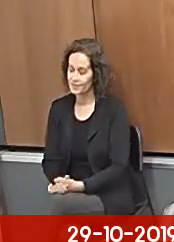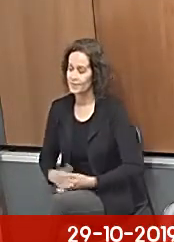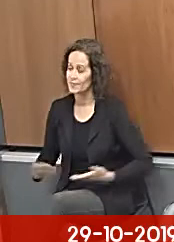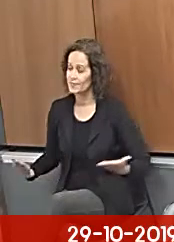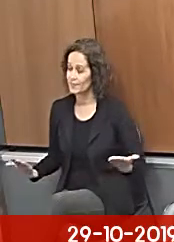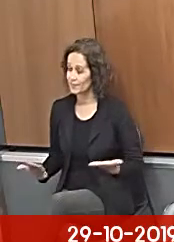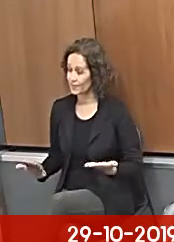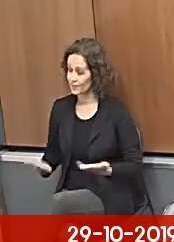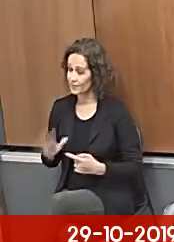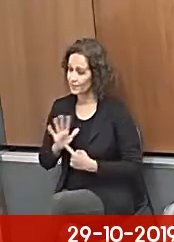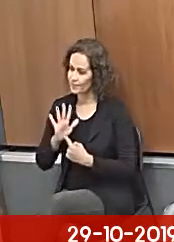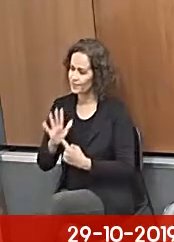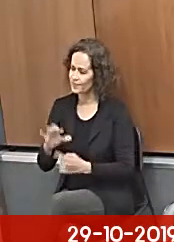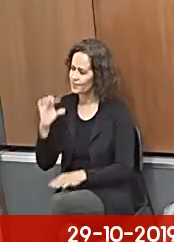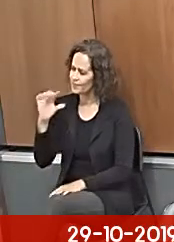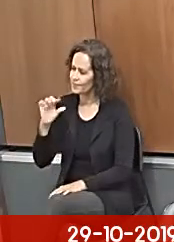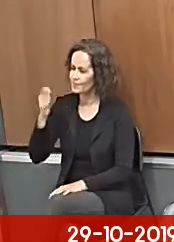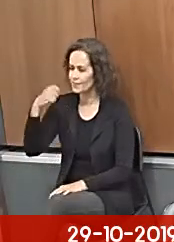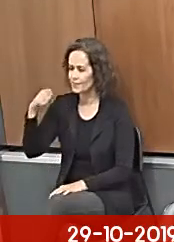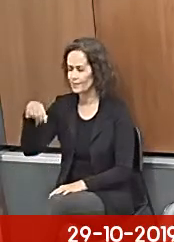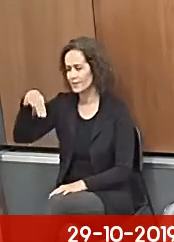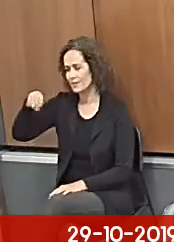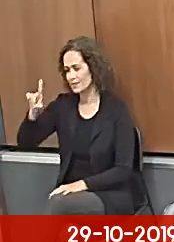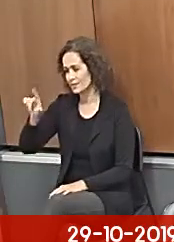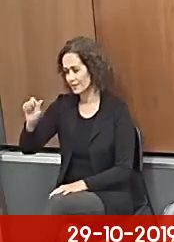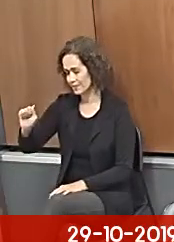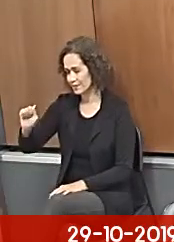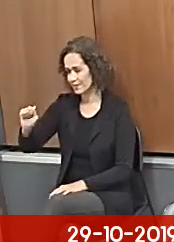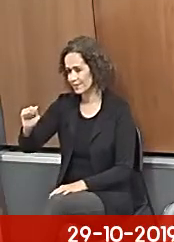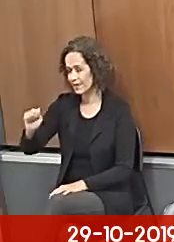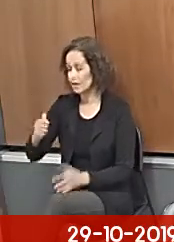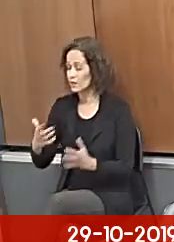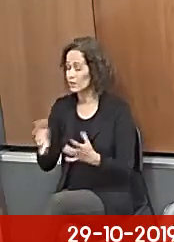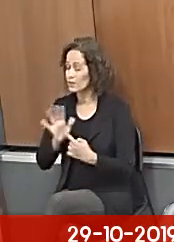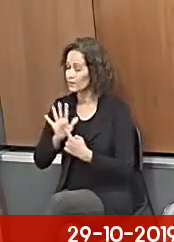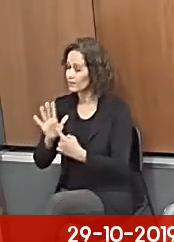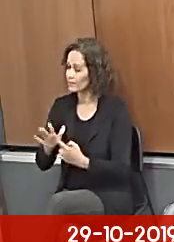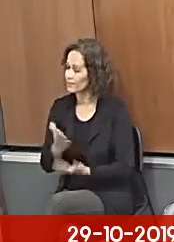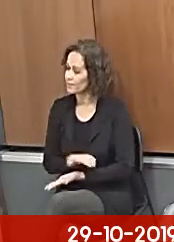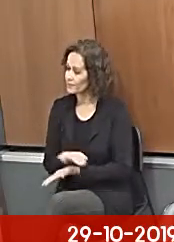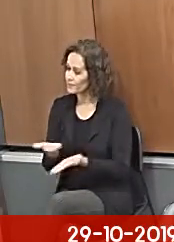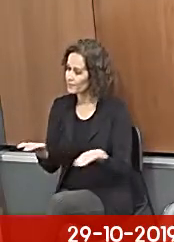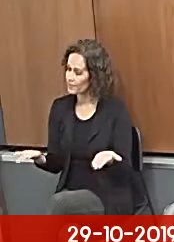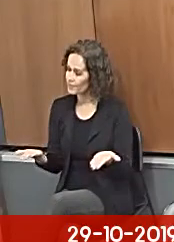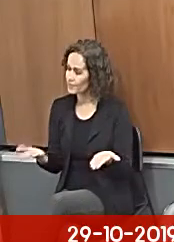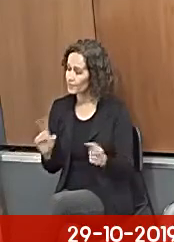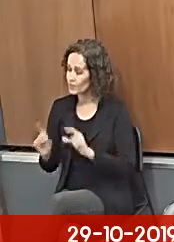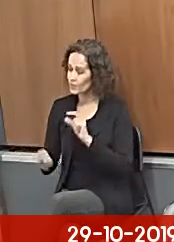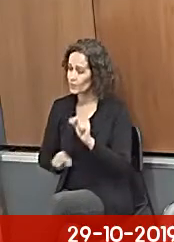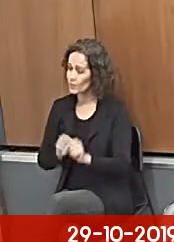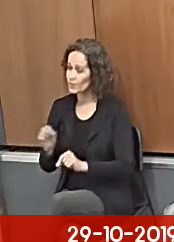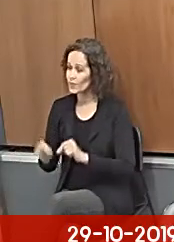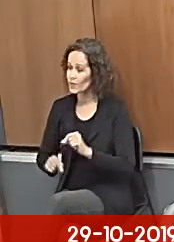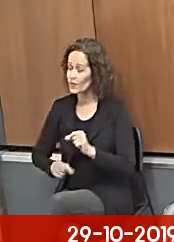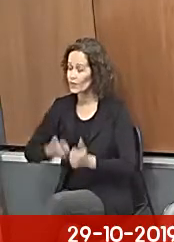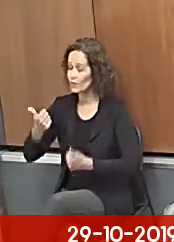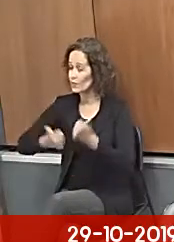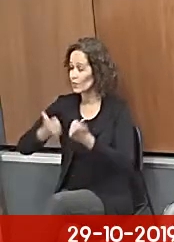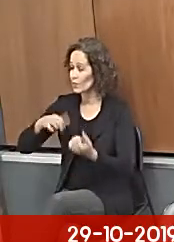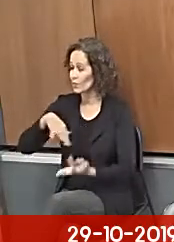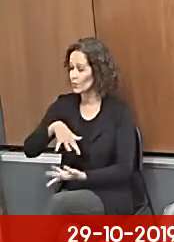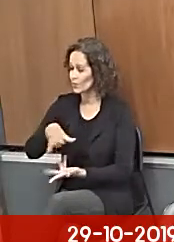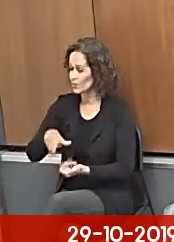Agora, eu mostrei um pouco da associação, da MDA, e eu queria mostrar para vocês o que é um pouco do futebol no mundo. Por